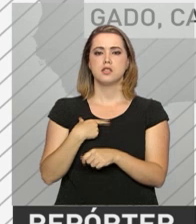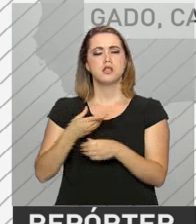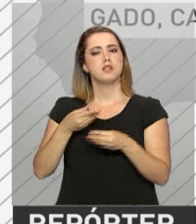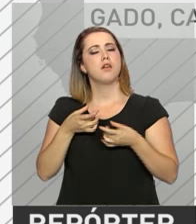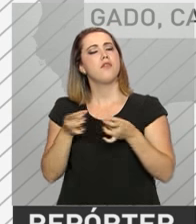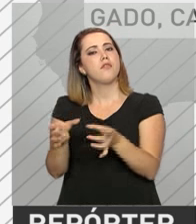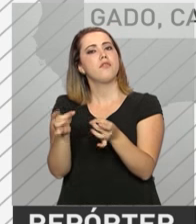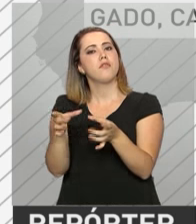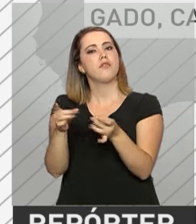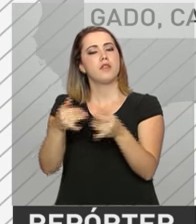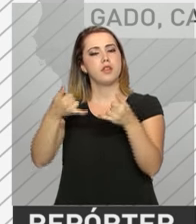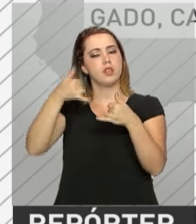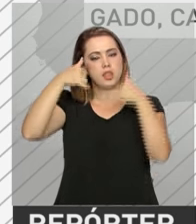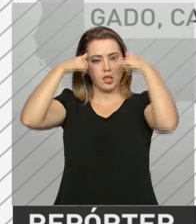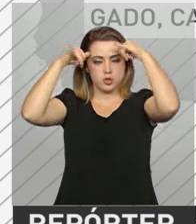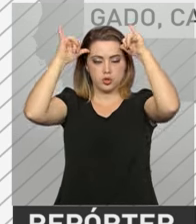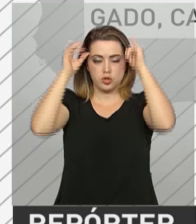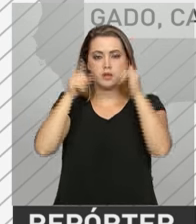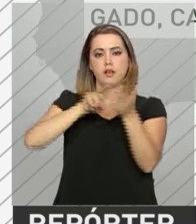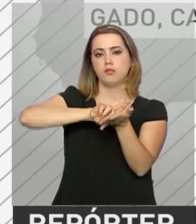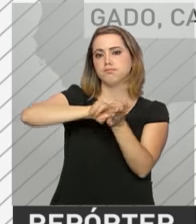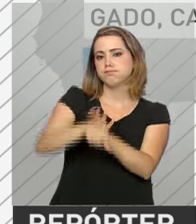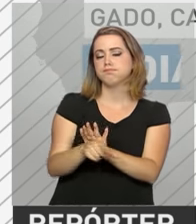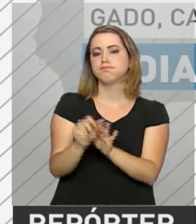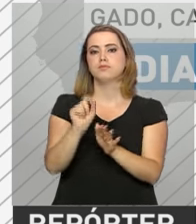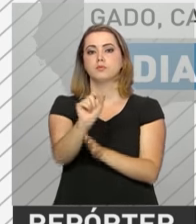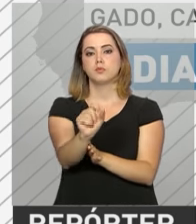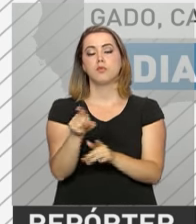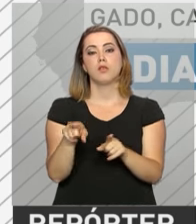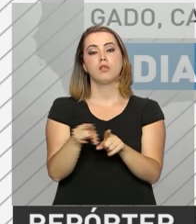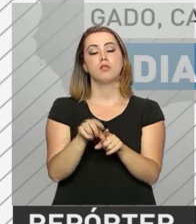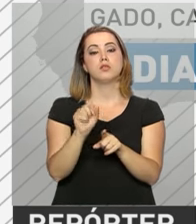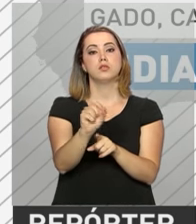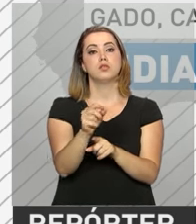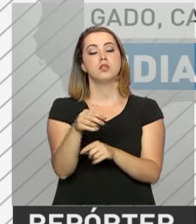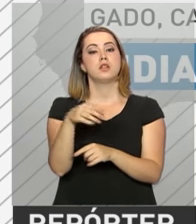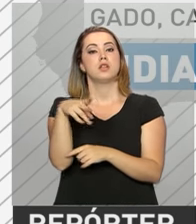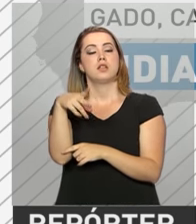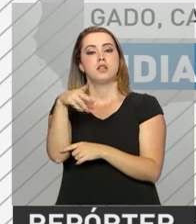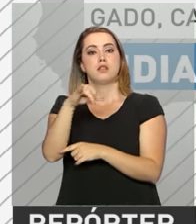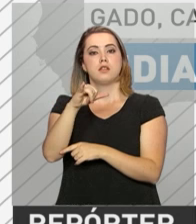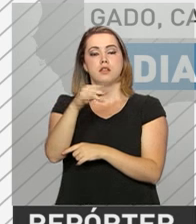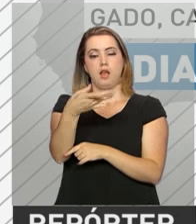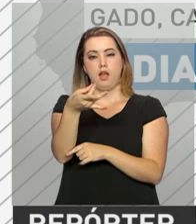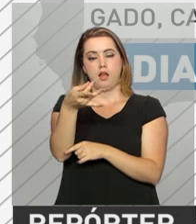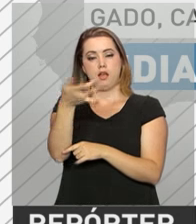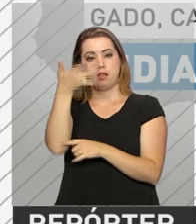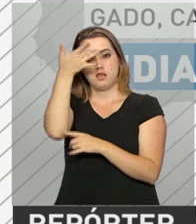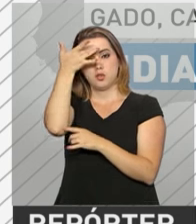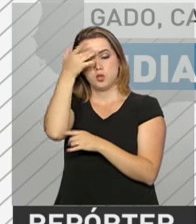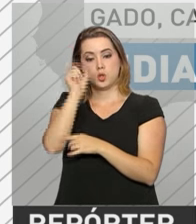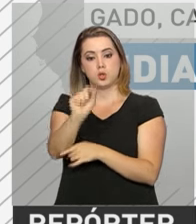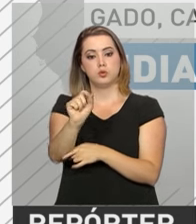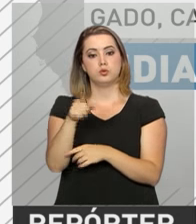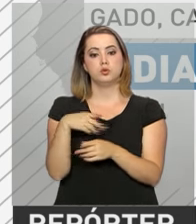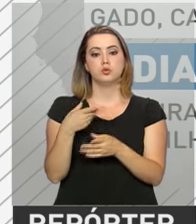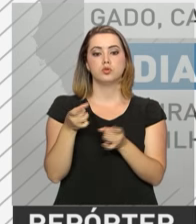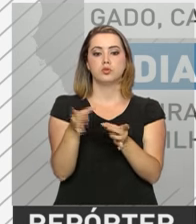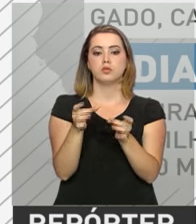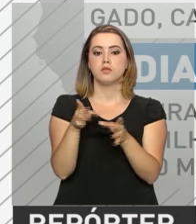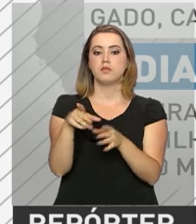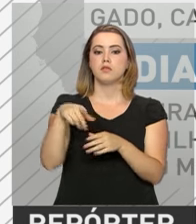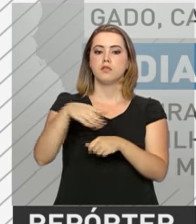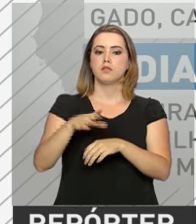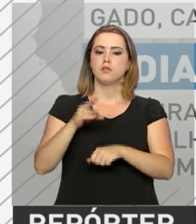carne e material genético bovino na Índia empresários brasileiros acertaram a venda de produtos como madeira couro e